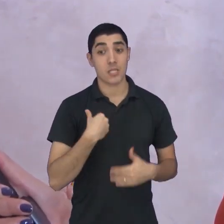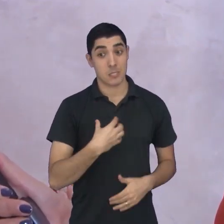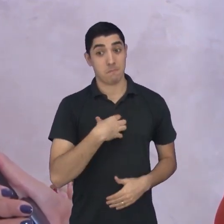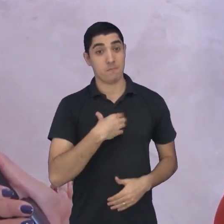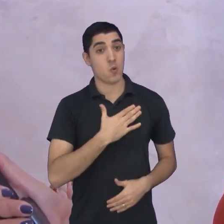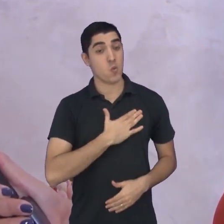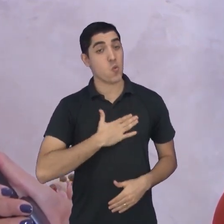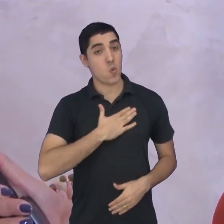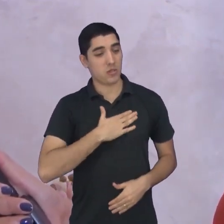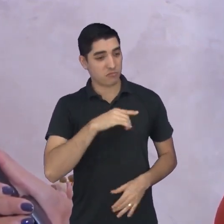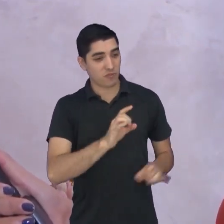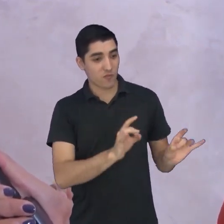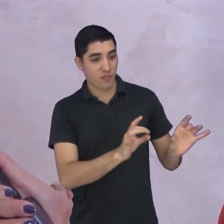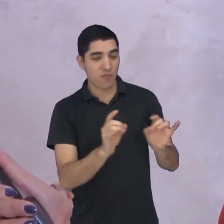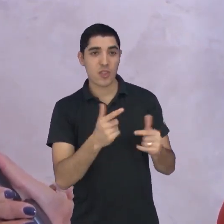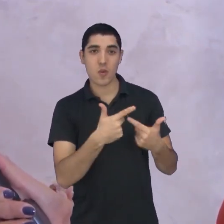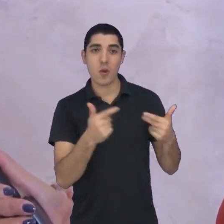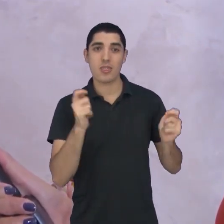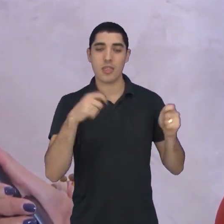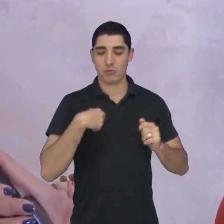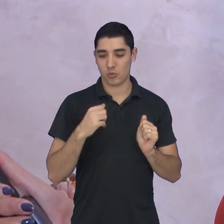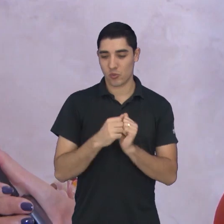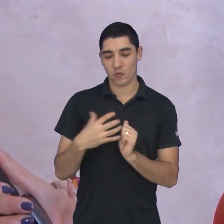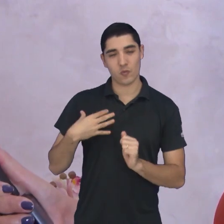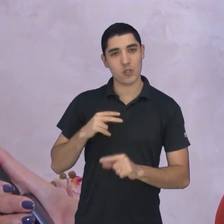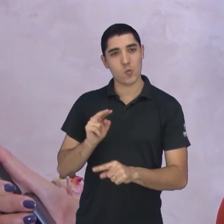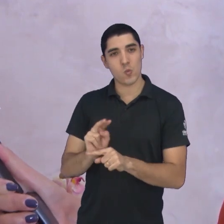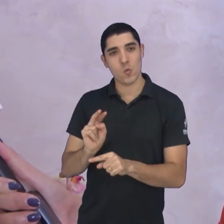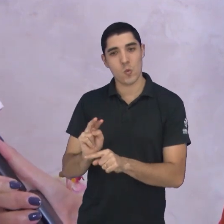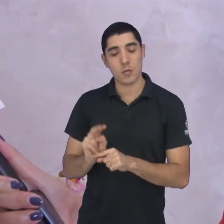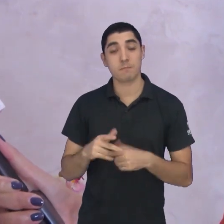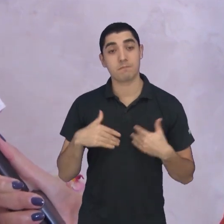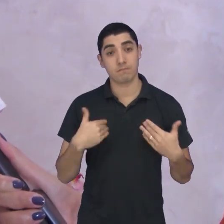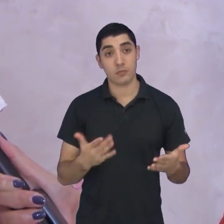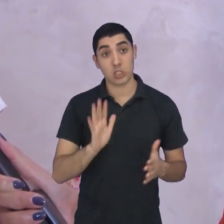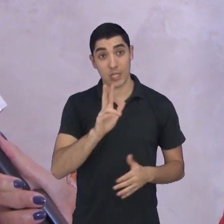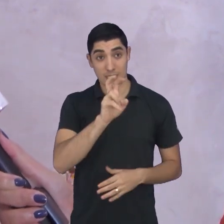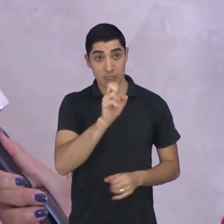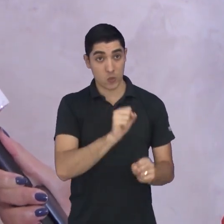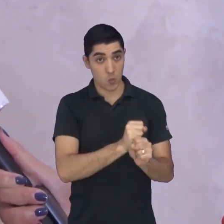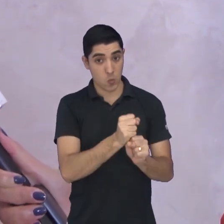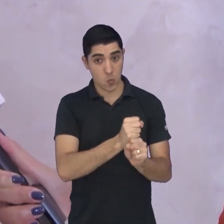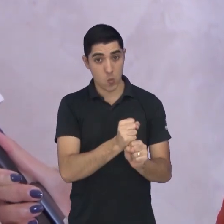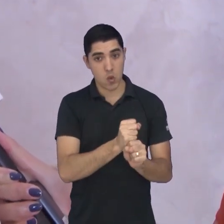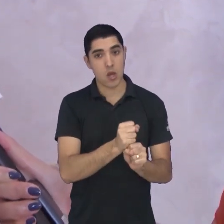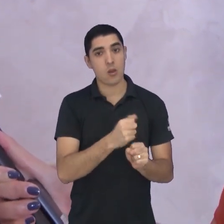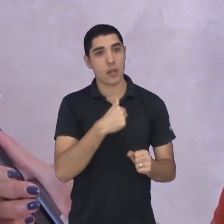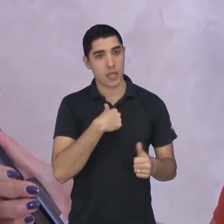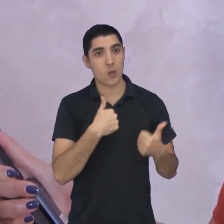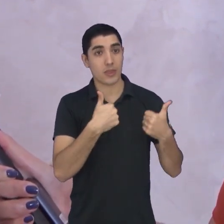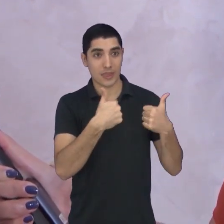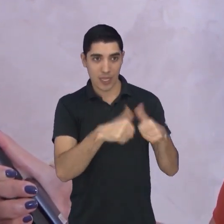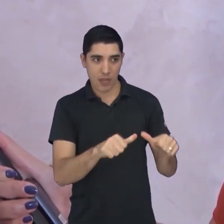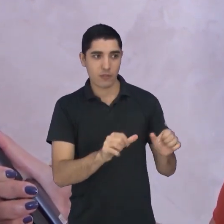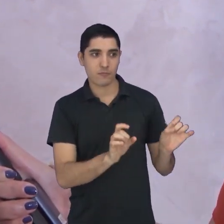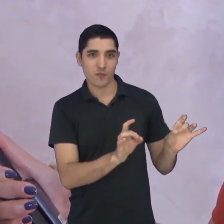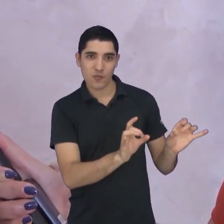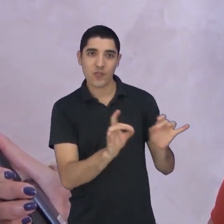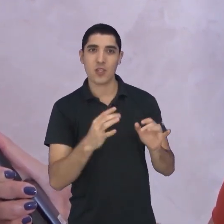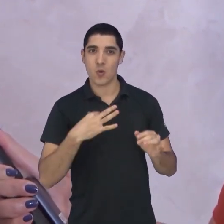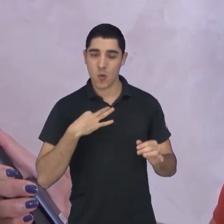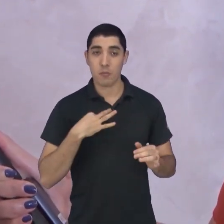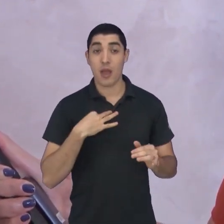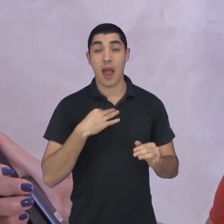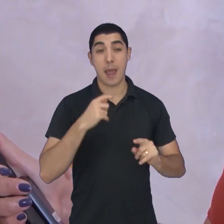sabendo que eu teria mais tempo com eles, né? Aí faz 5 anos que eu estava empreendendo, eu fechei a empresa, foi